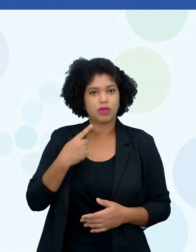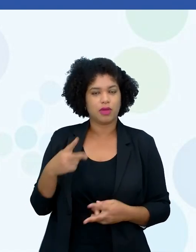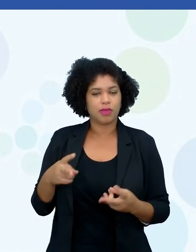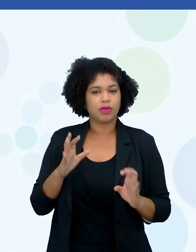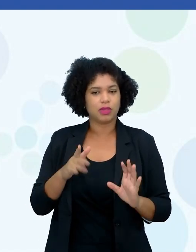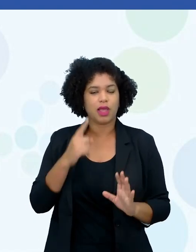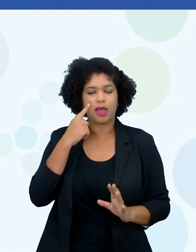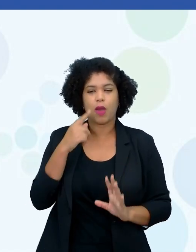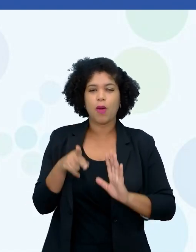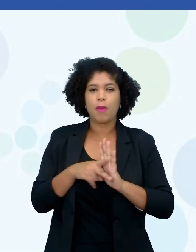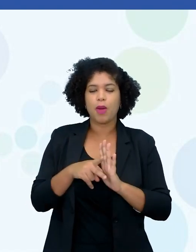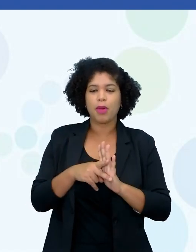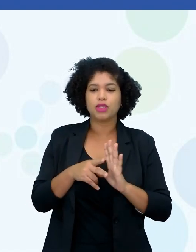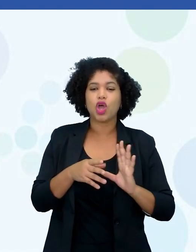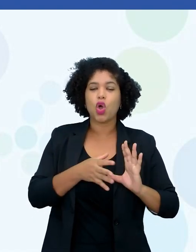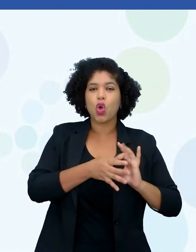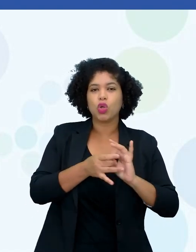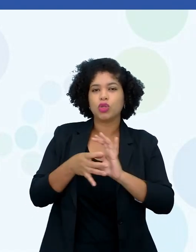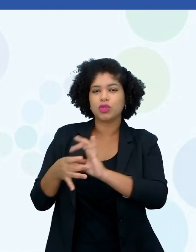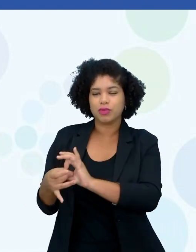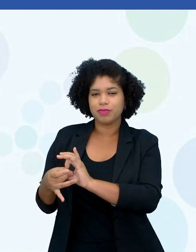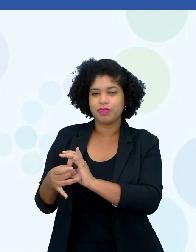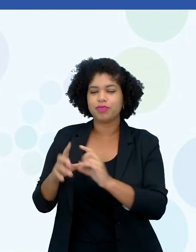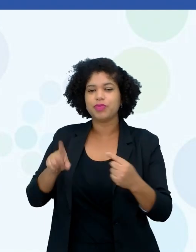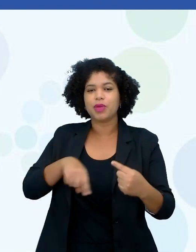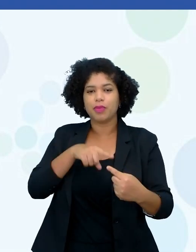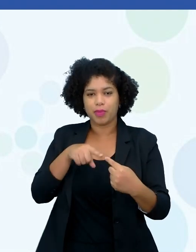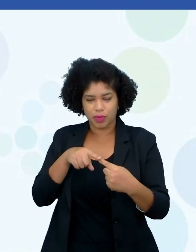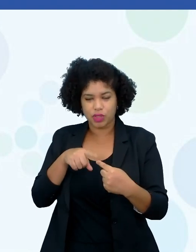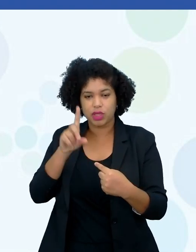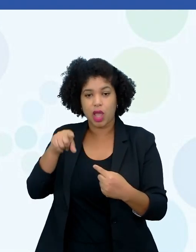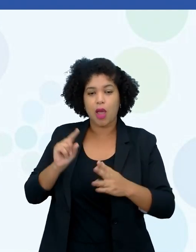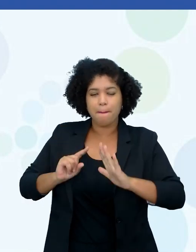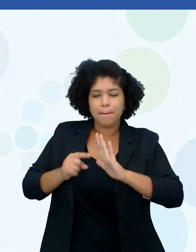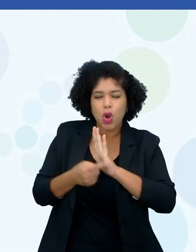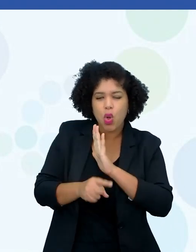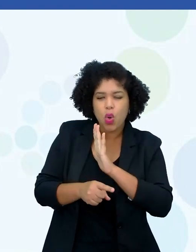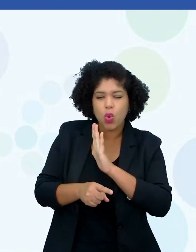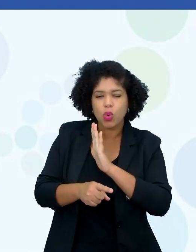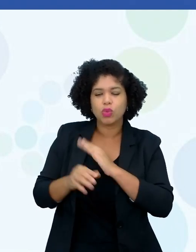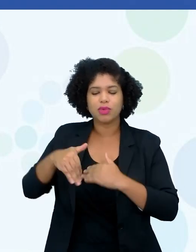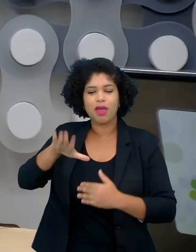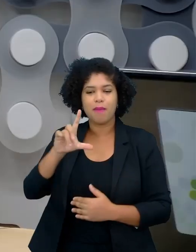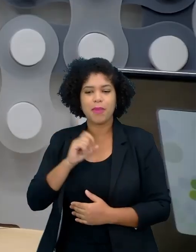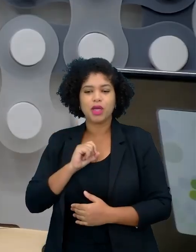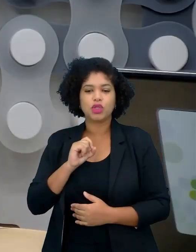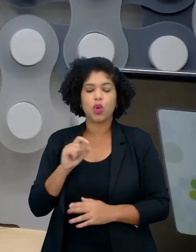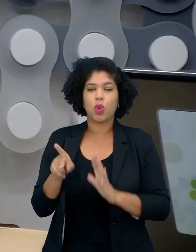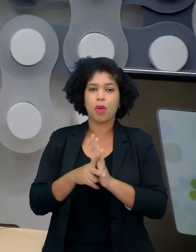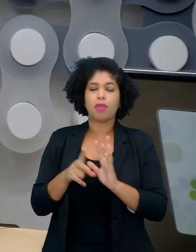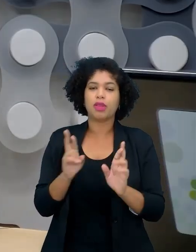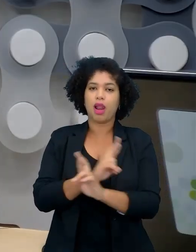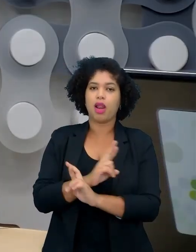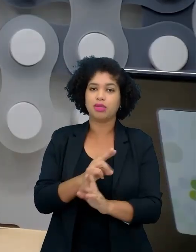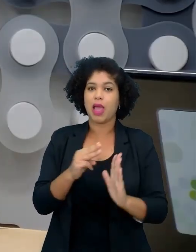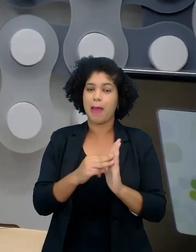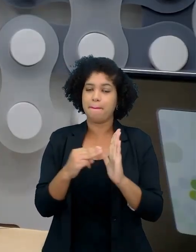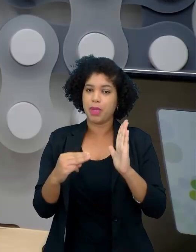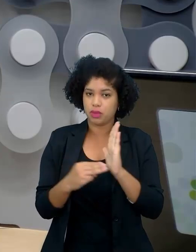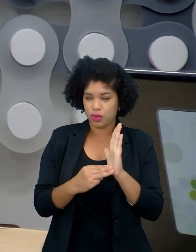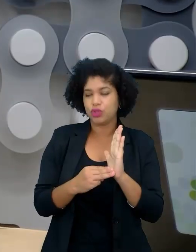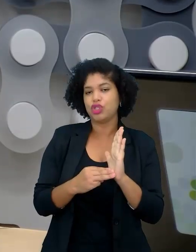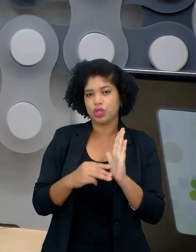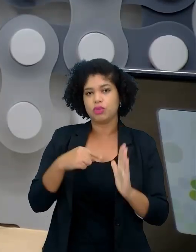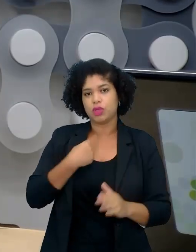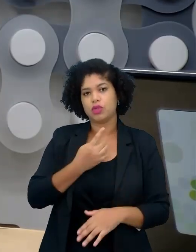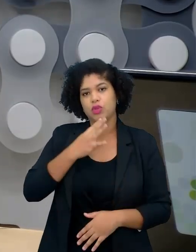Etapa contextualização. Então hoje aqui o objetivo é aprofundar um pouco mais em relação a essa metodologia que nós já